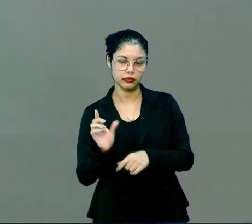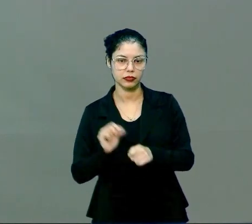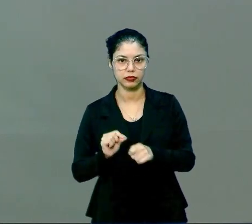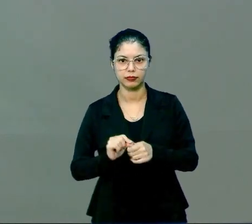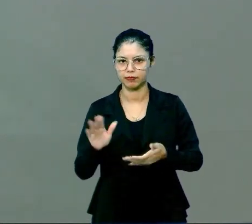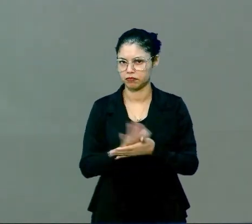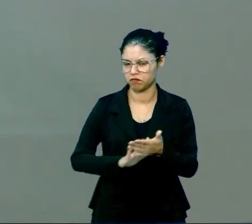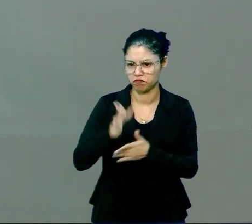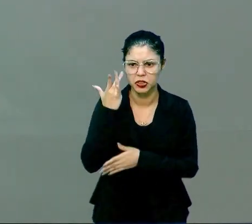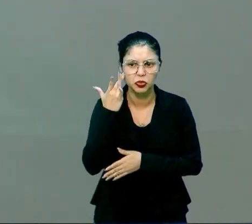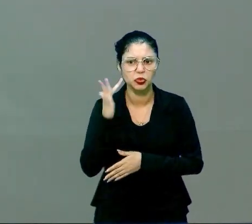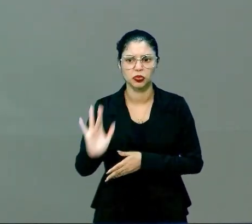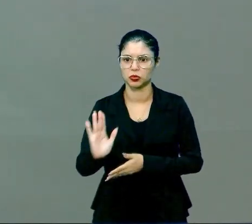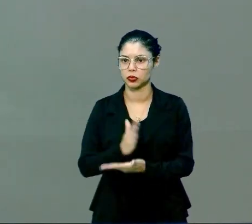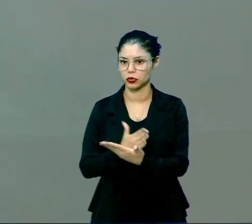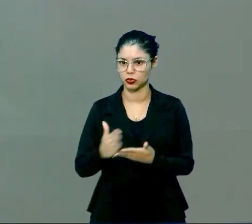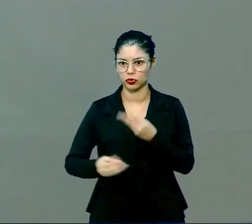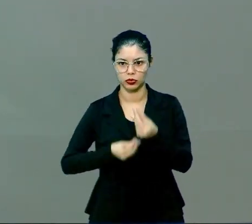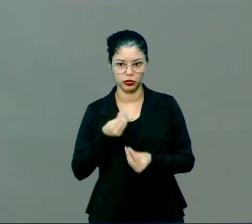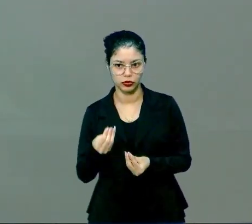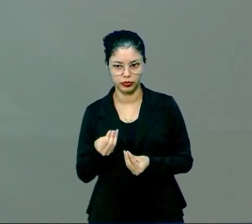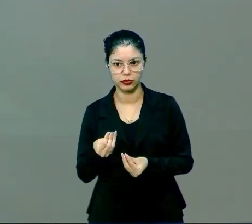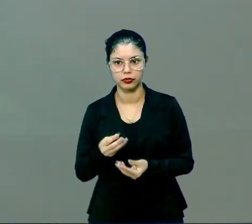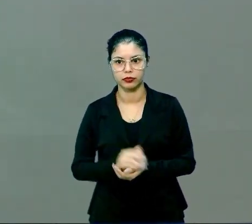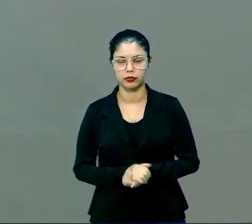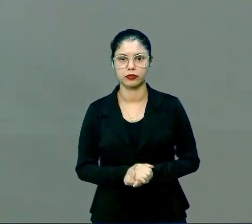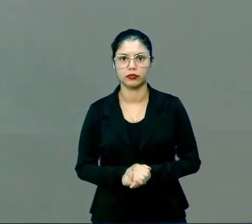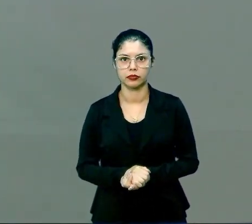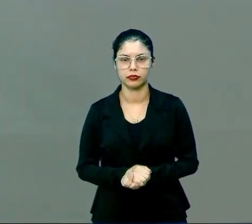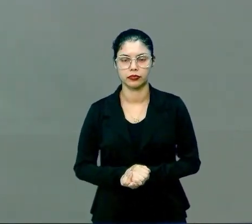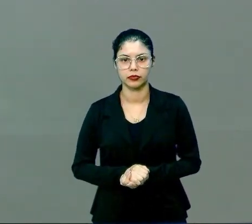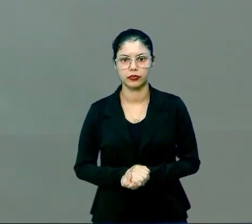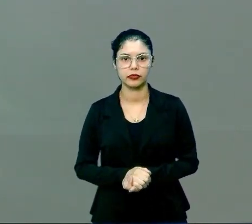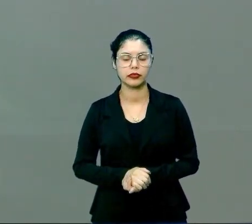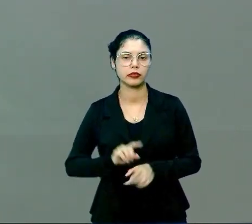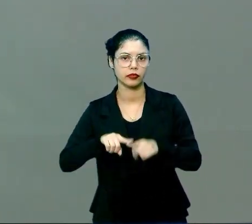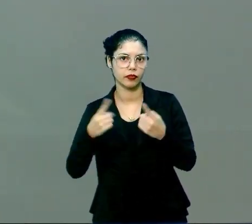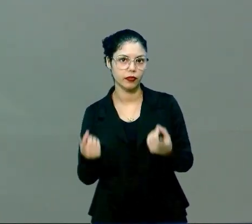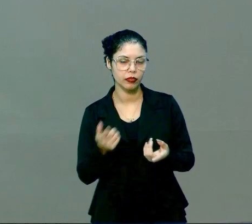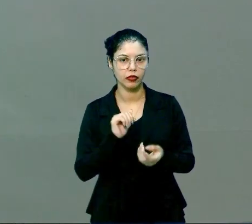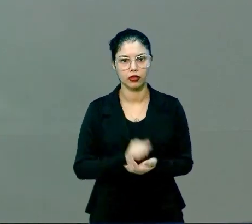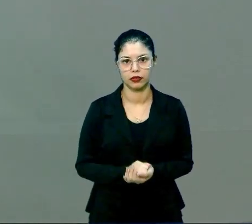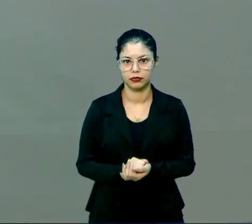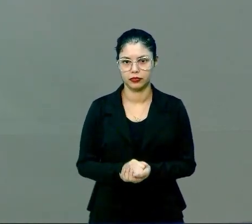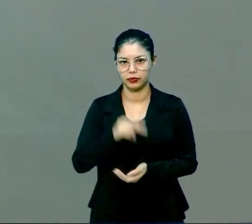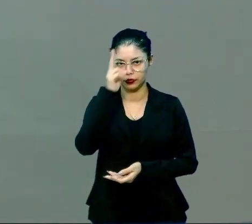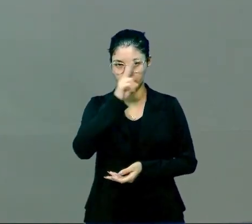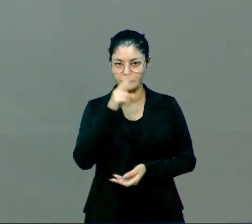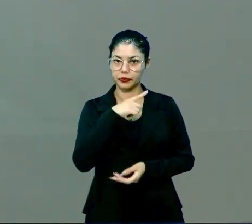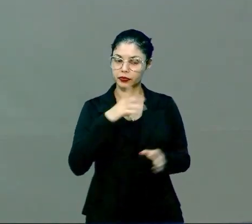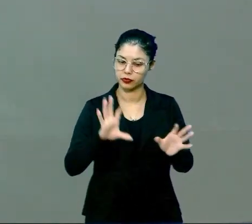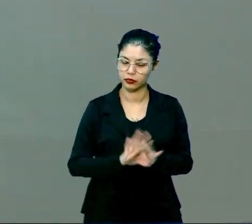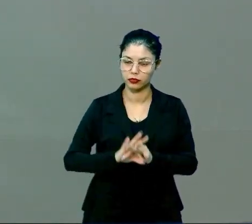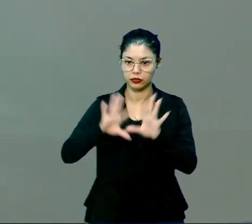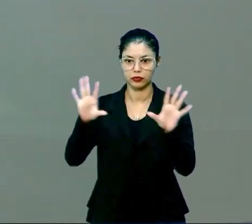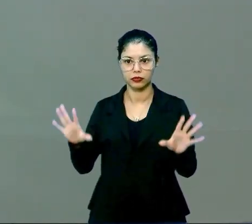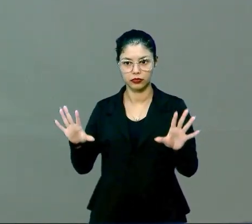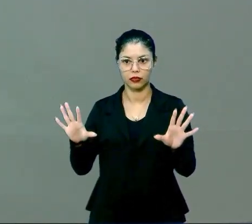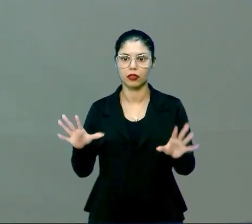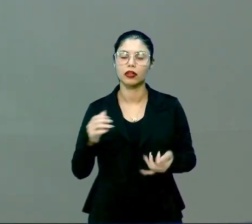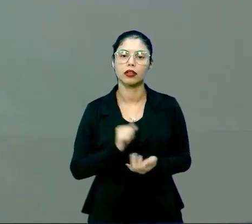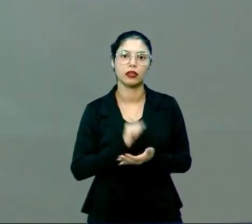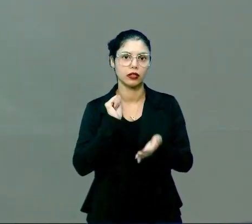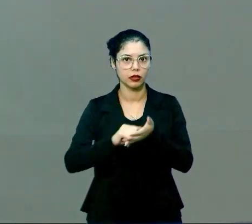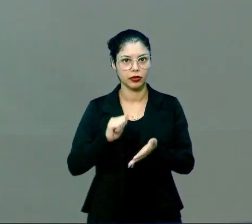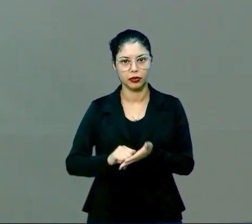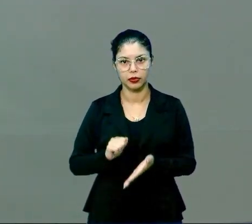faz a mínima ideia de como iniciar um desenvolvimento. Porém, lembrando que você tem a liberdade na hora da